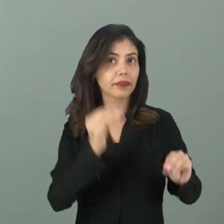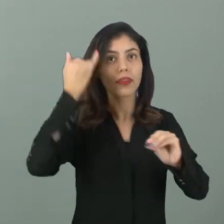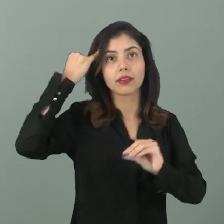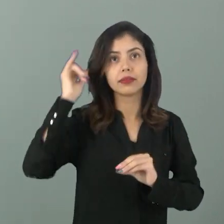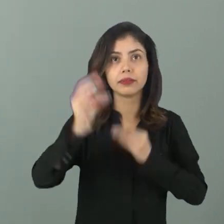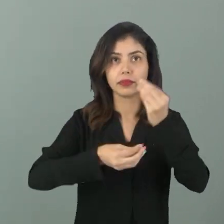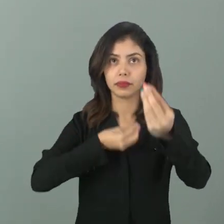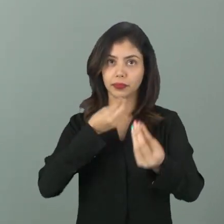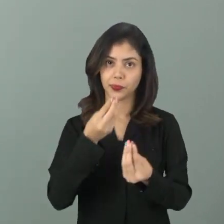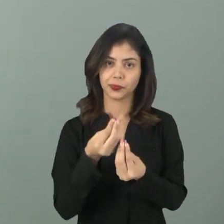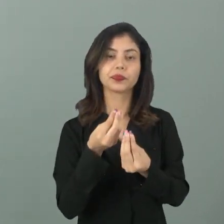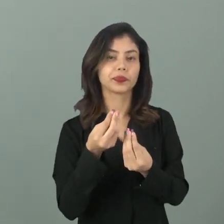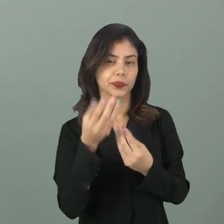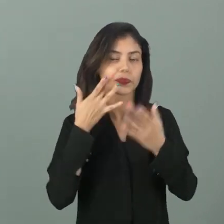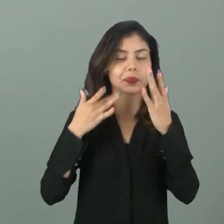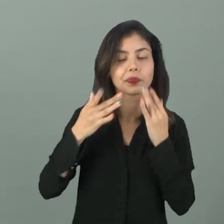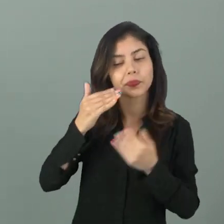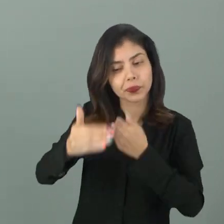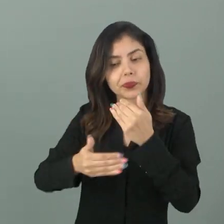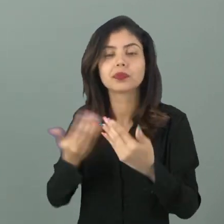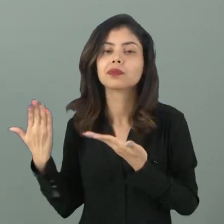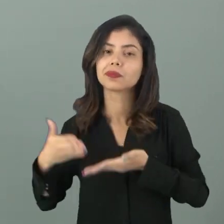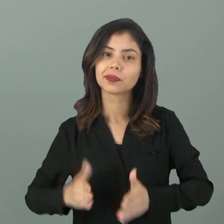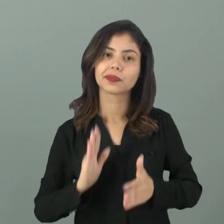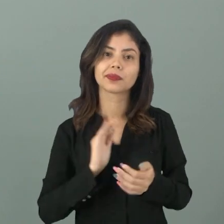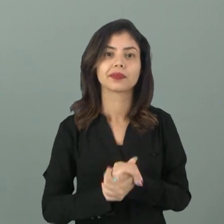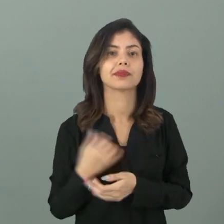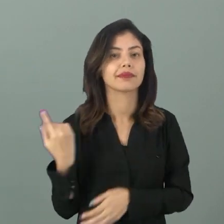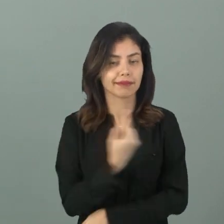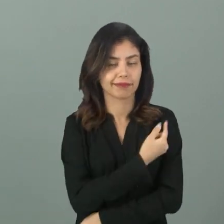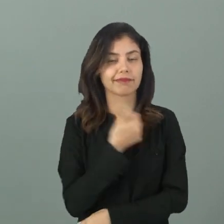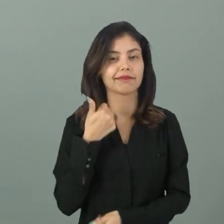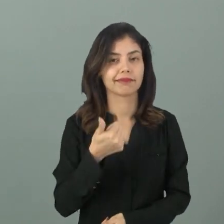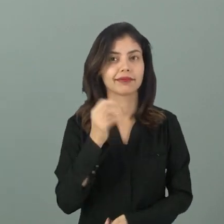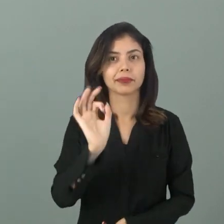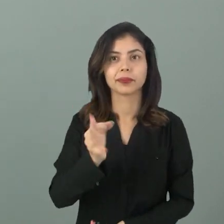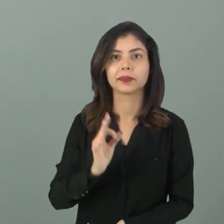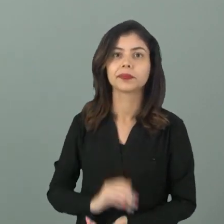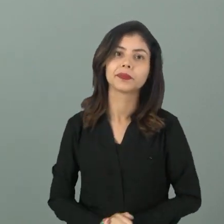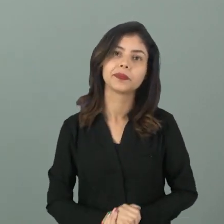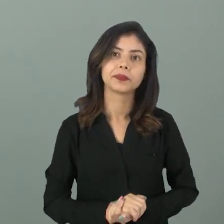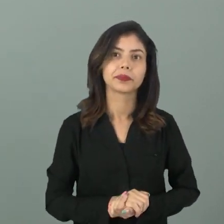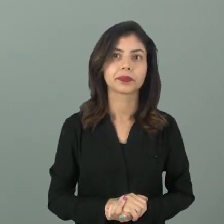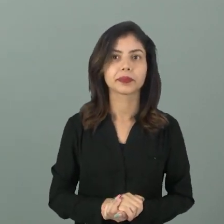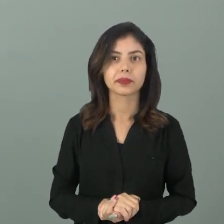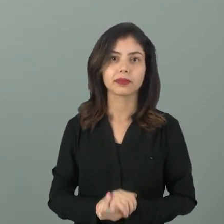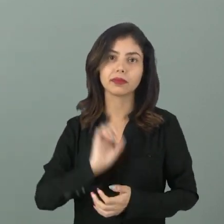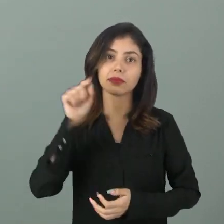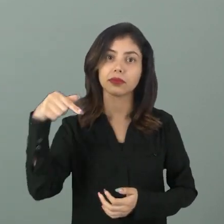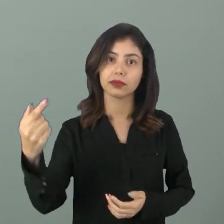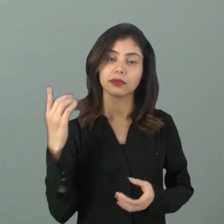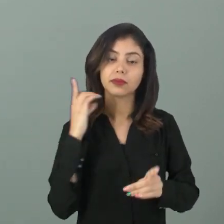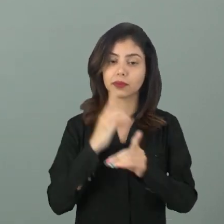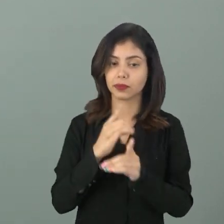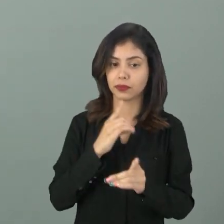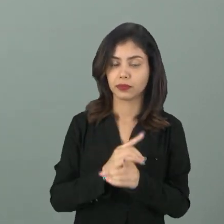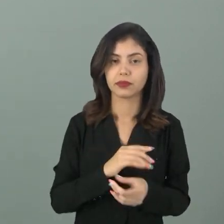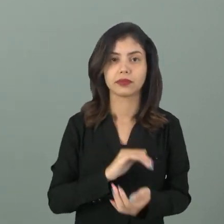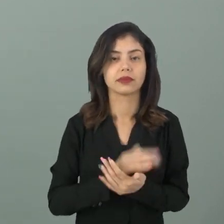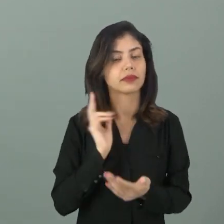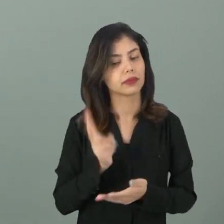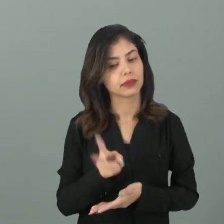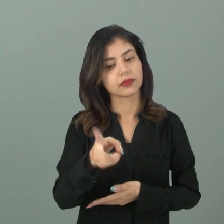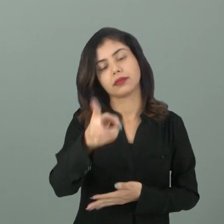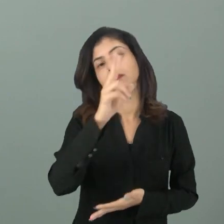ideia de como o teatro evoluiu e chegou até nós, certo? Então, no nosso próximo encontro, nós vamos